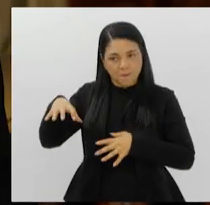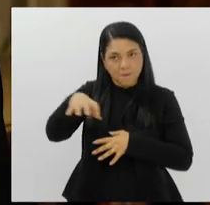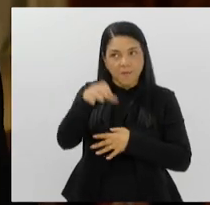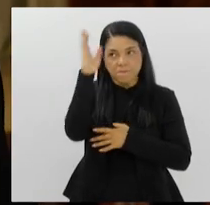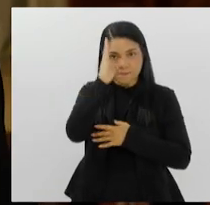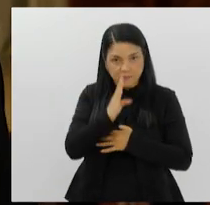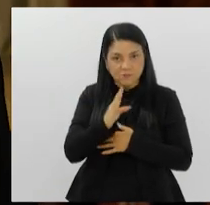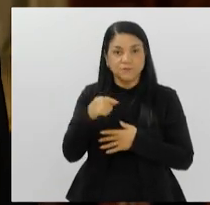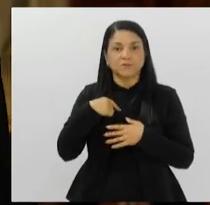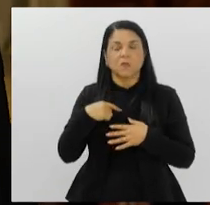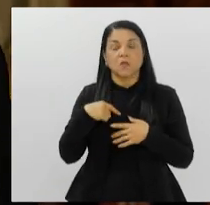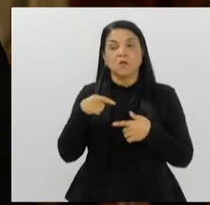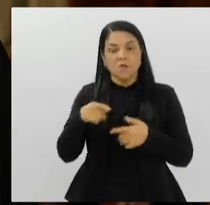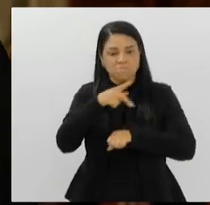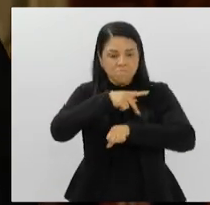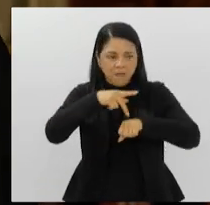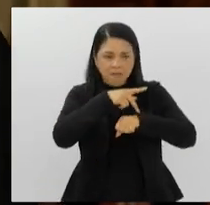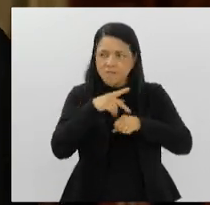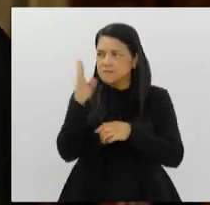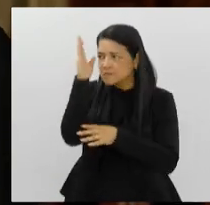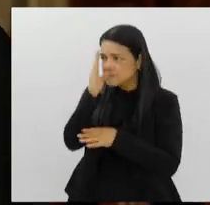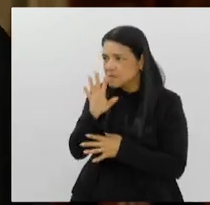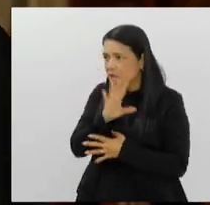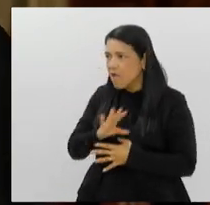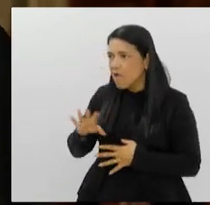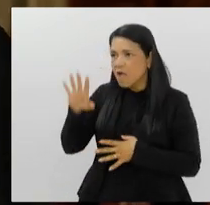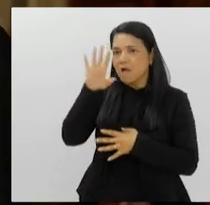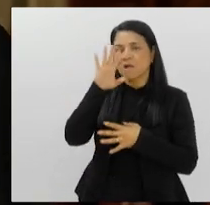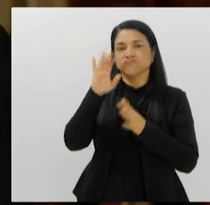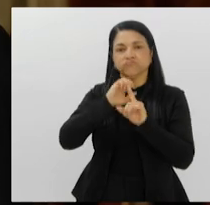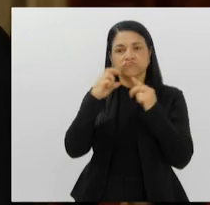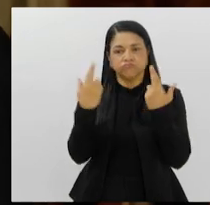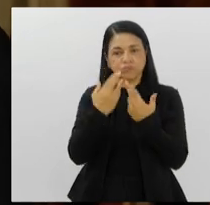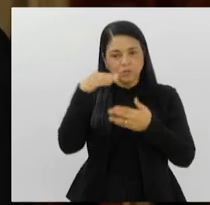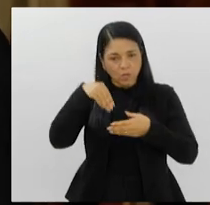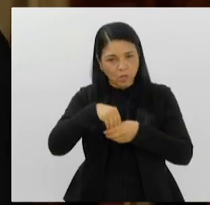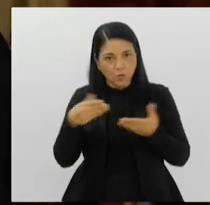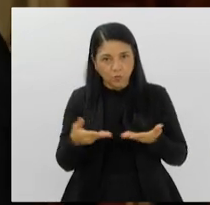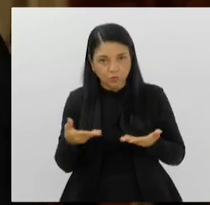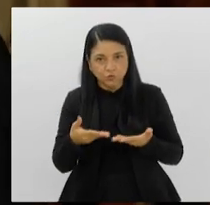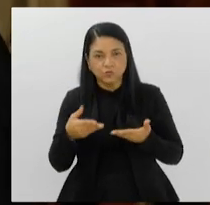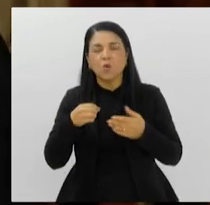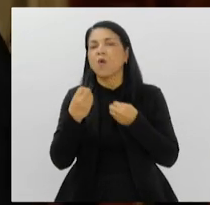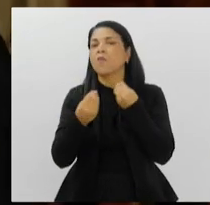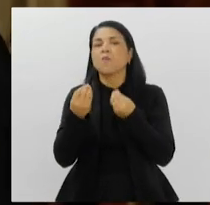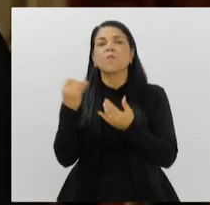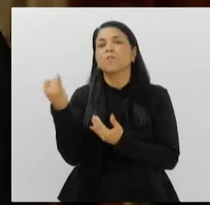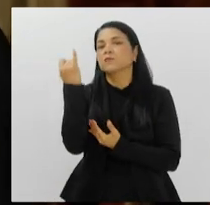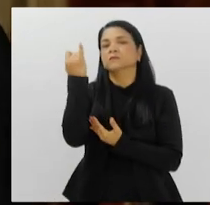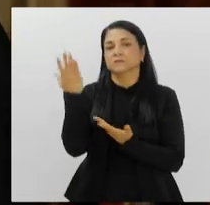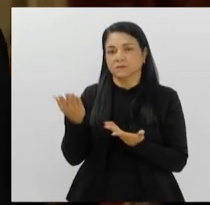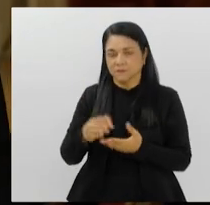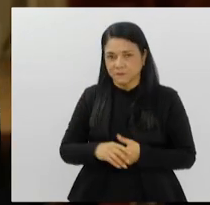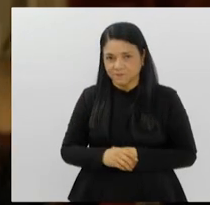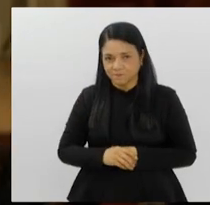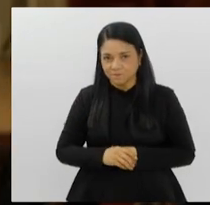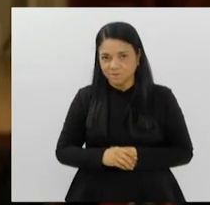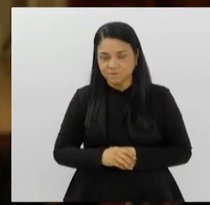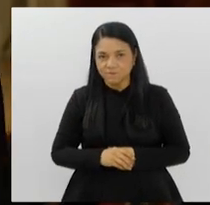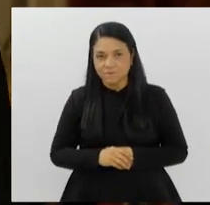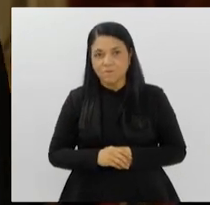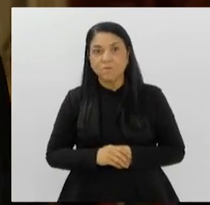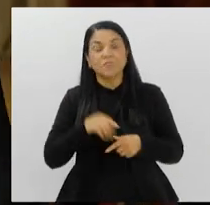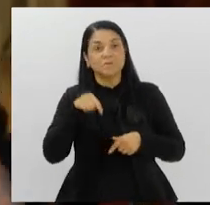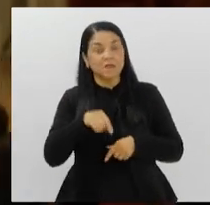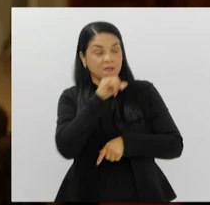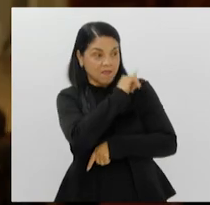país inteiro está reunido aqui hoje, né? Grandes especialistas. Qual a importância de reunir todos esses atores aqui no Estado do Rio? Primeiro, o Rio